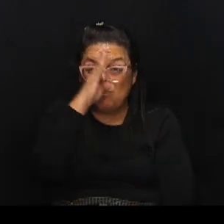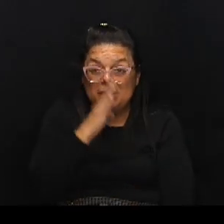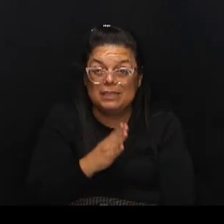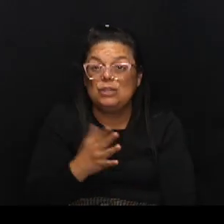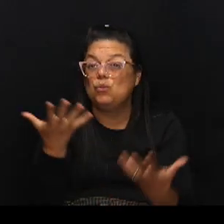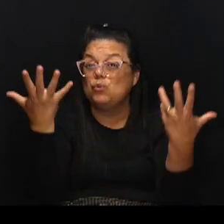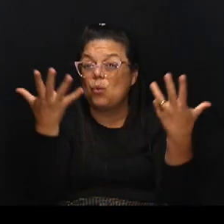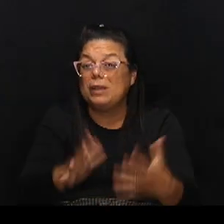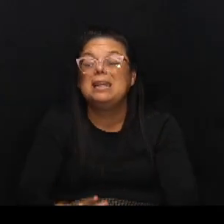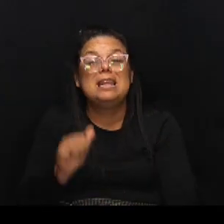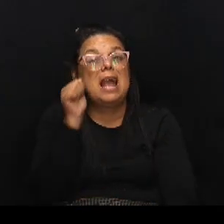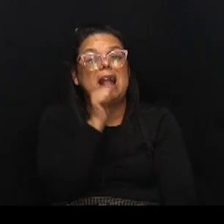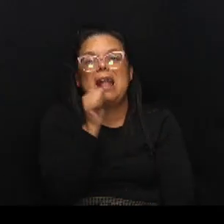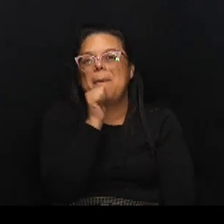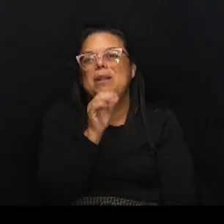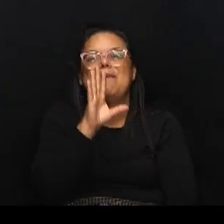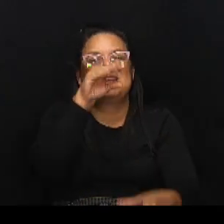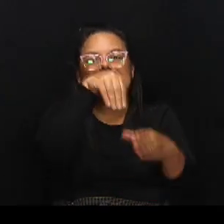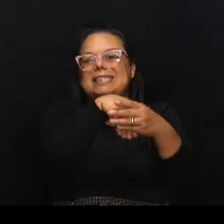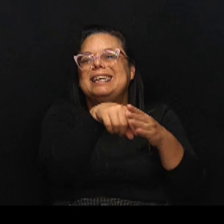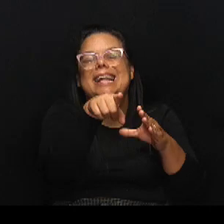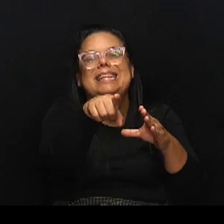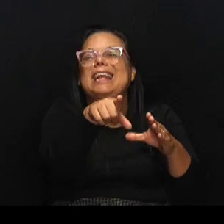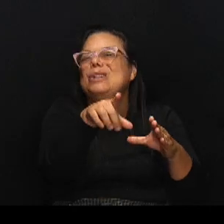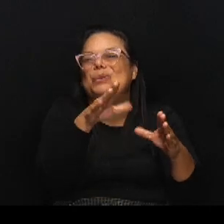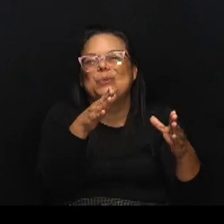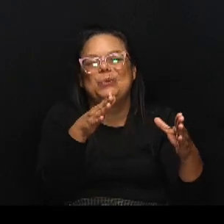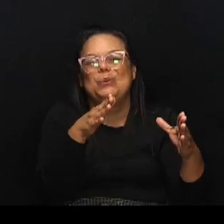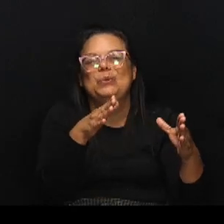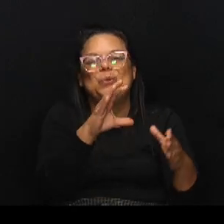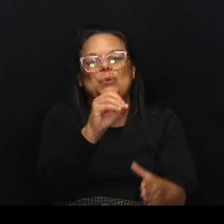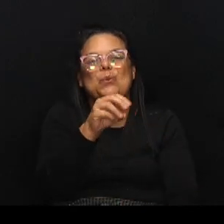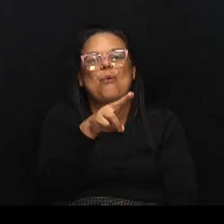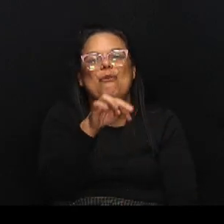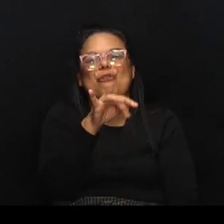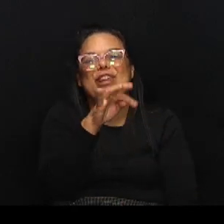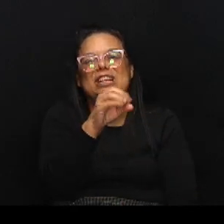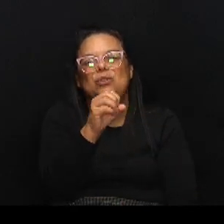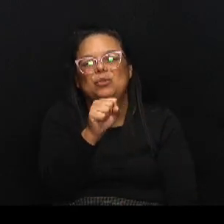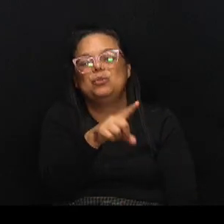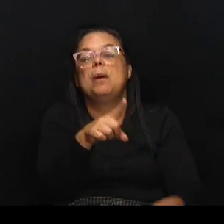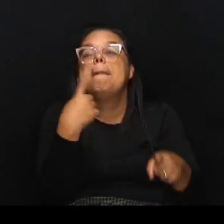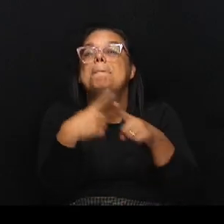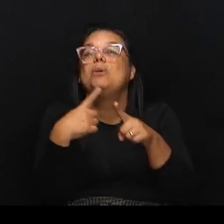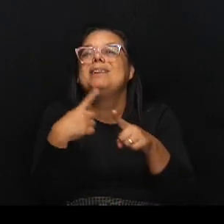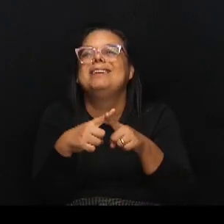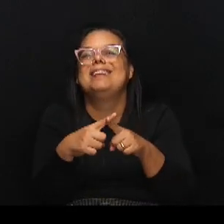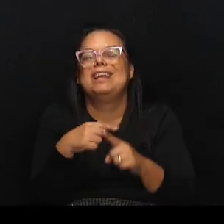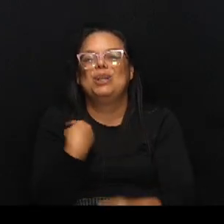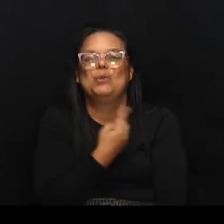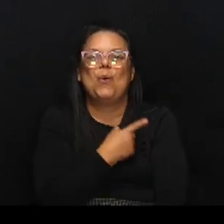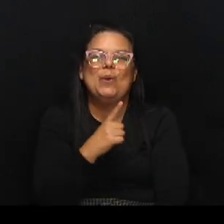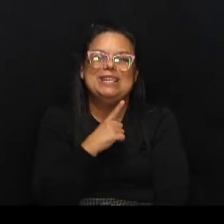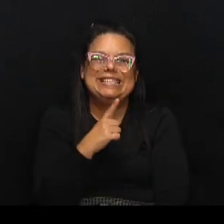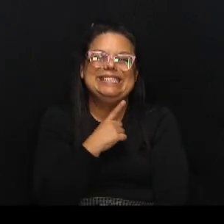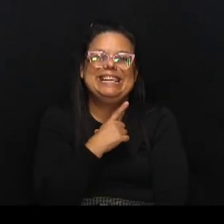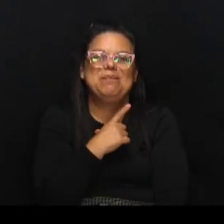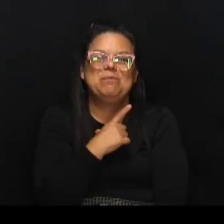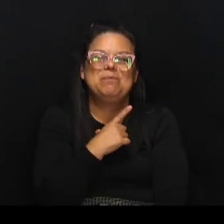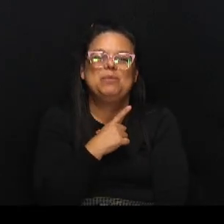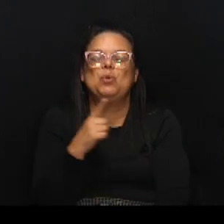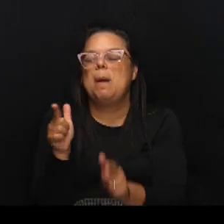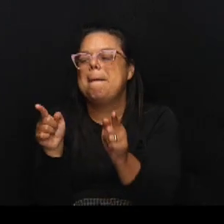mulheres ficassem nos conventos. Por quê? Essa é uma informação importante, porque nós temos pouquíssimos